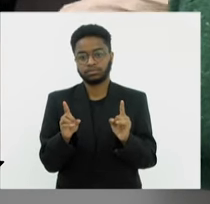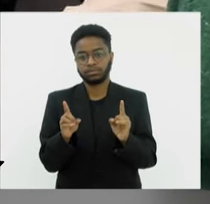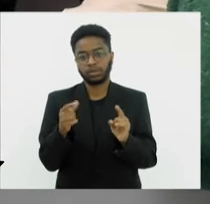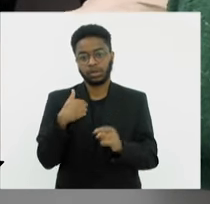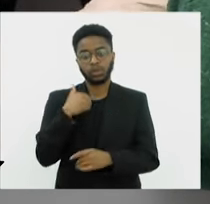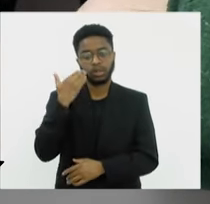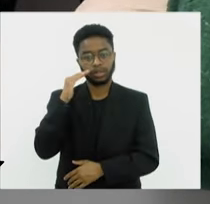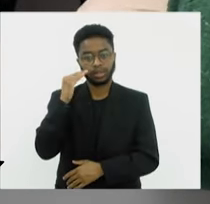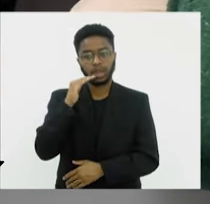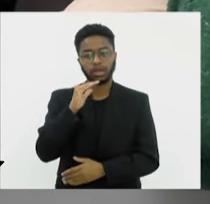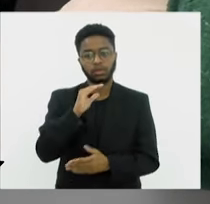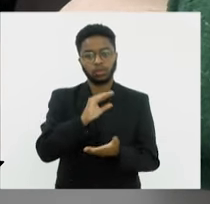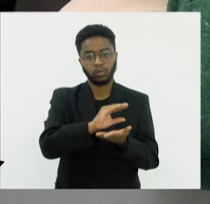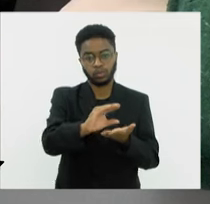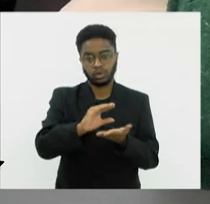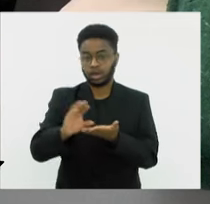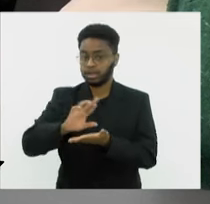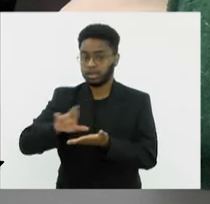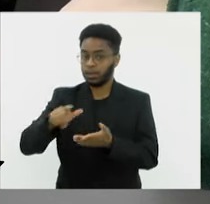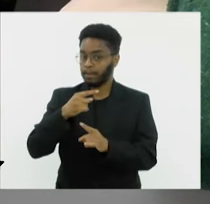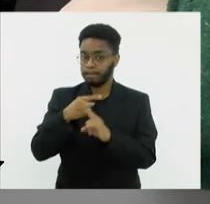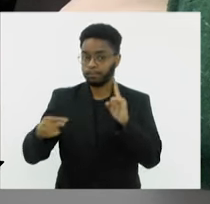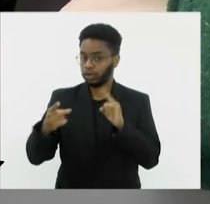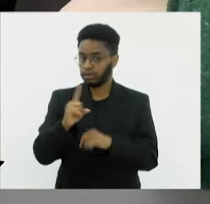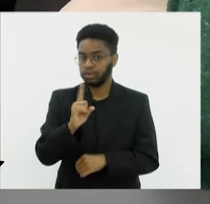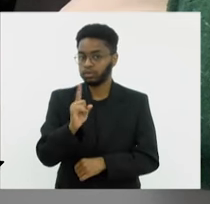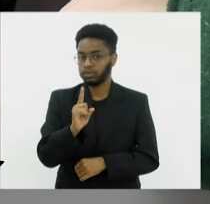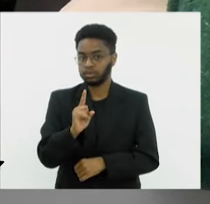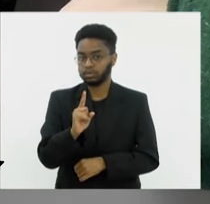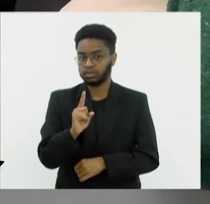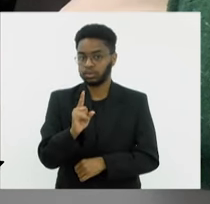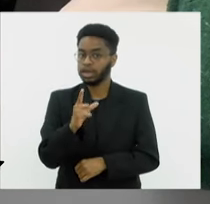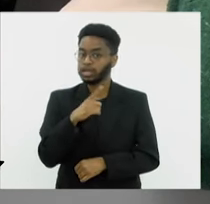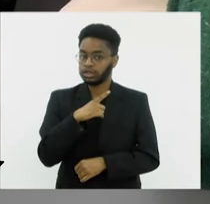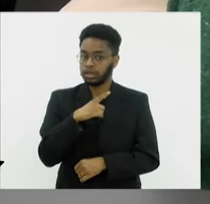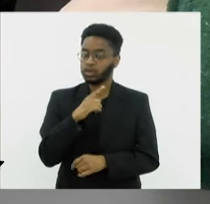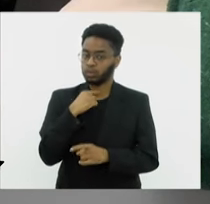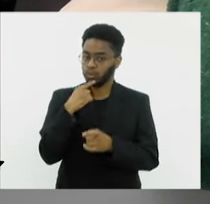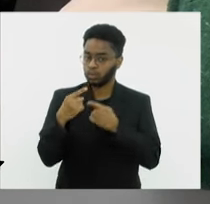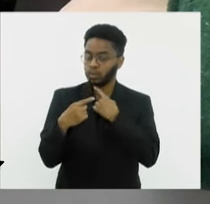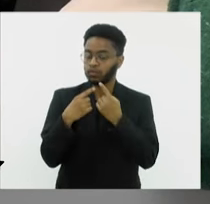entendo que o rateio não é vedado. Né, entendo que o rateio não é vedado, tenho dúvidas com relação